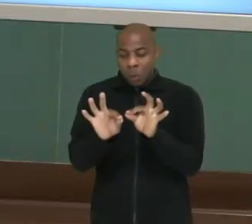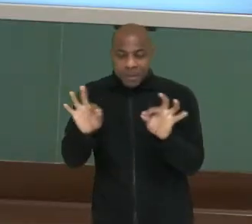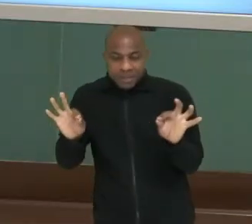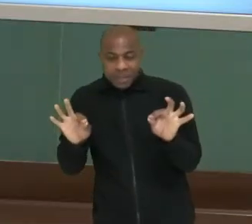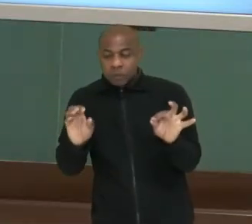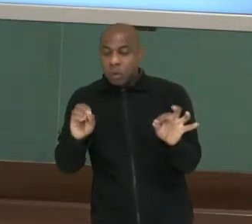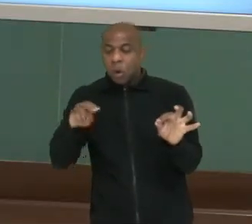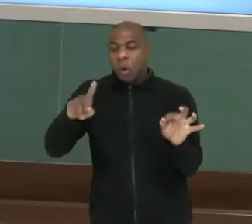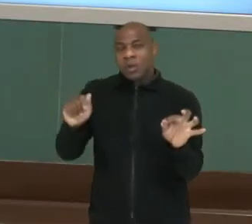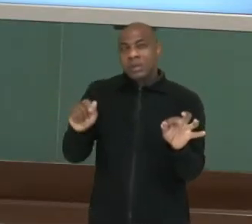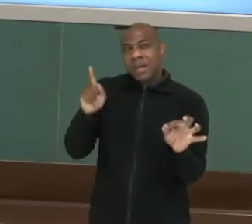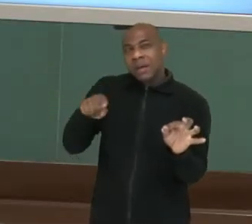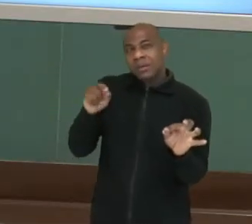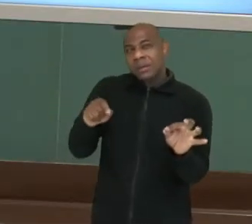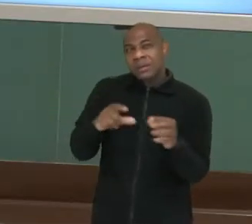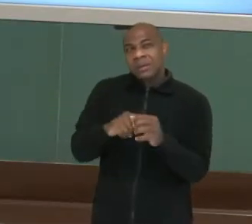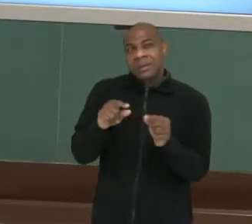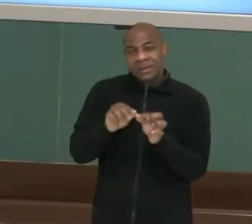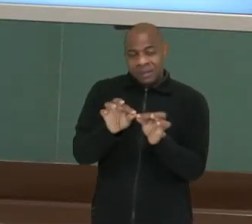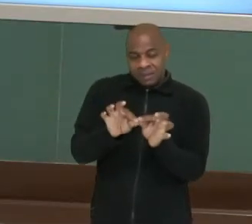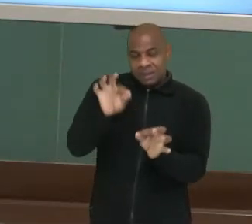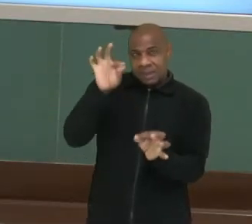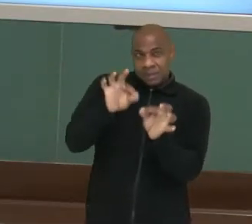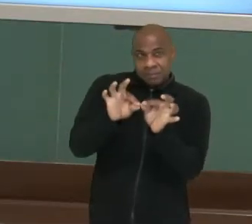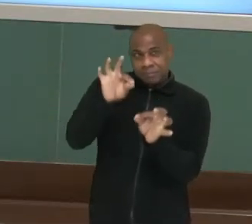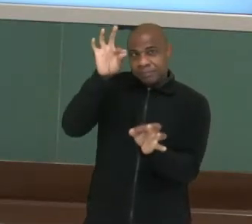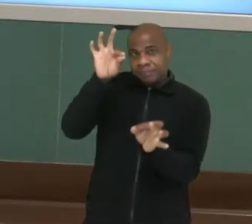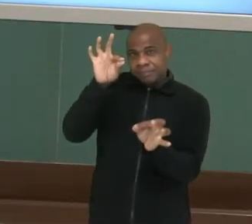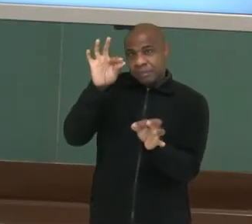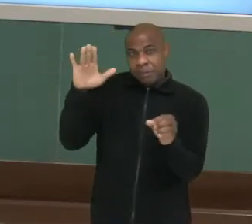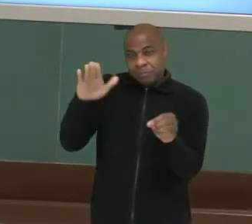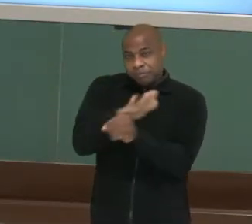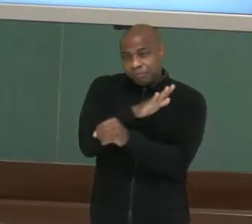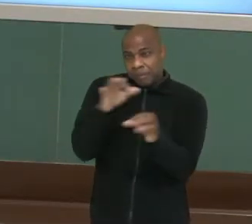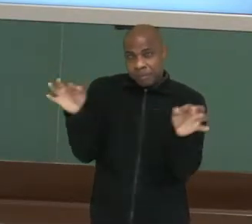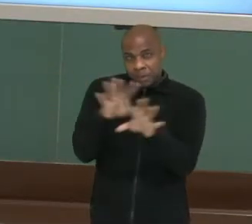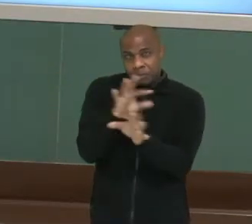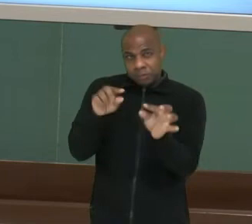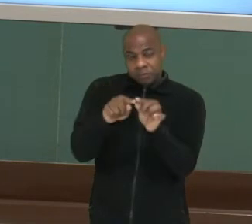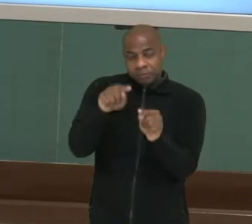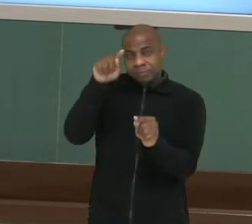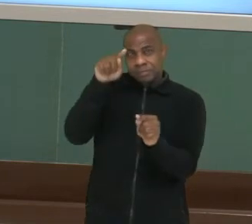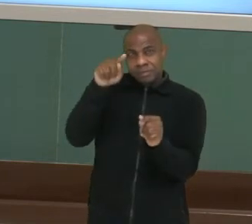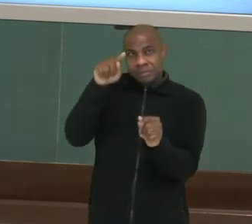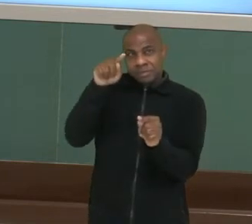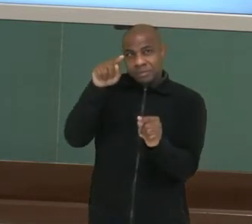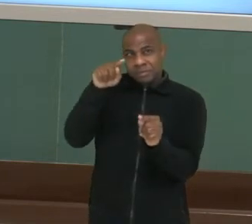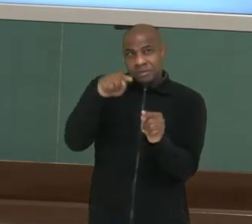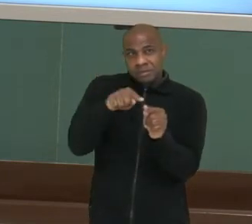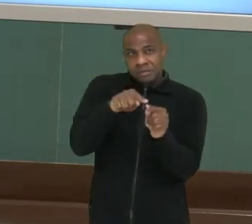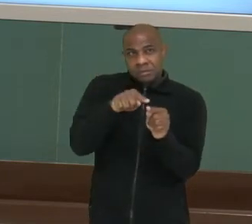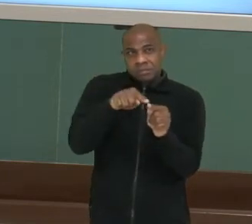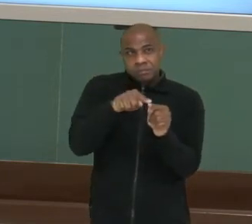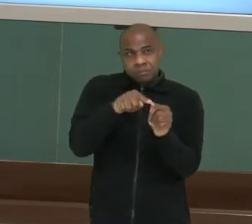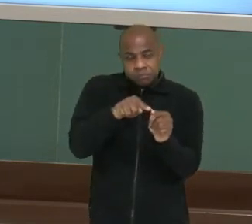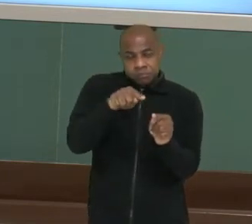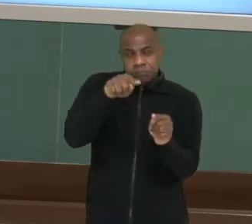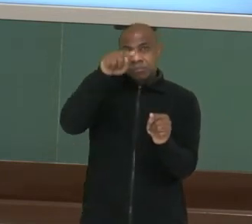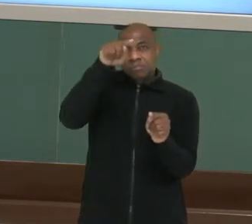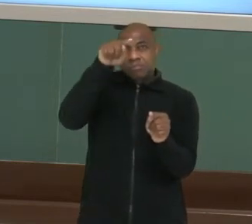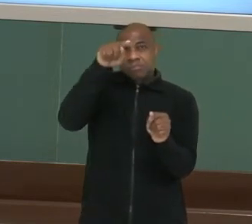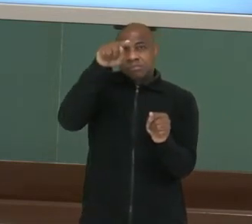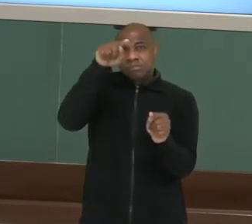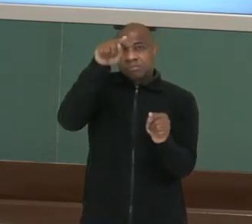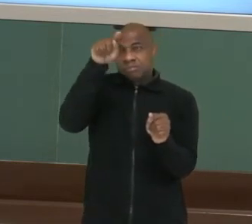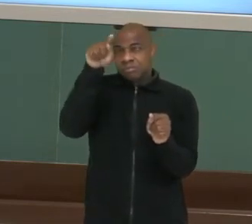onda, o comprimento é uma crista cheia mais um vale cheio. Se você reparar bem, uma crista cheia ela fecha